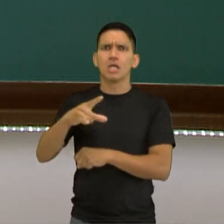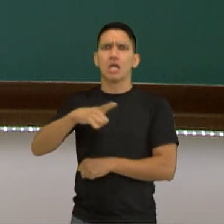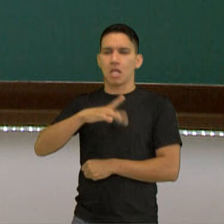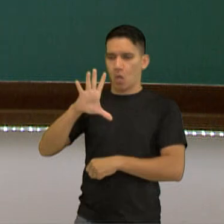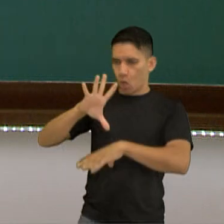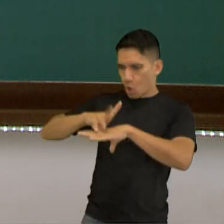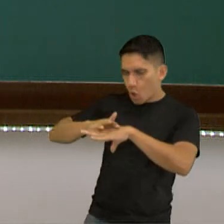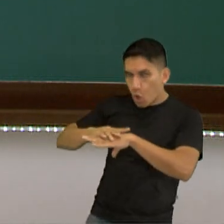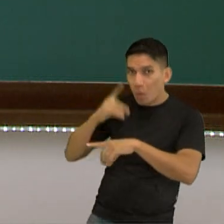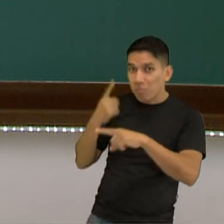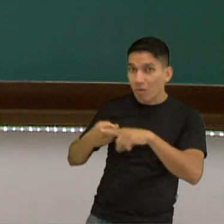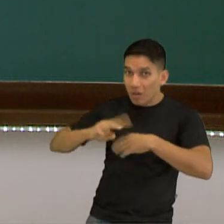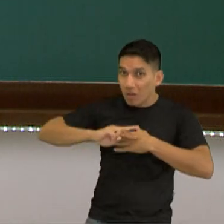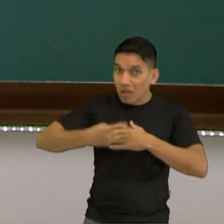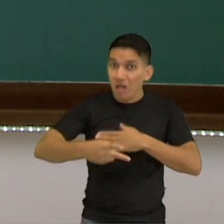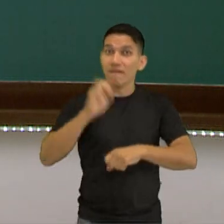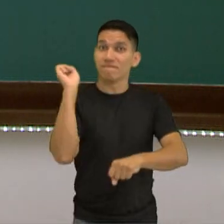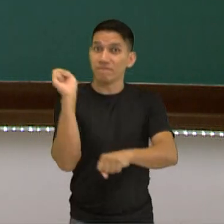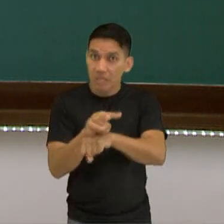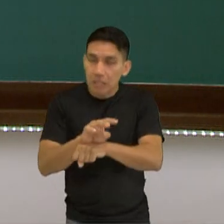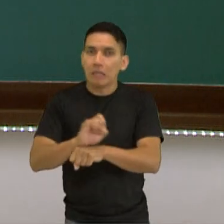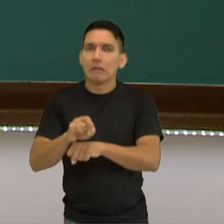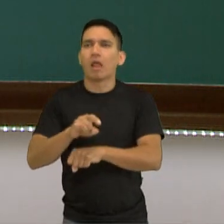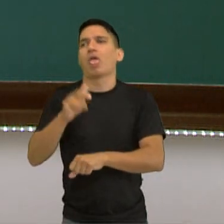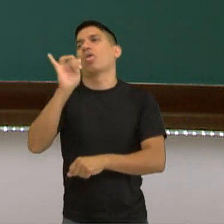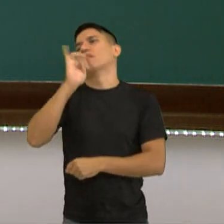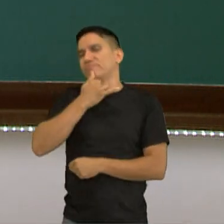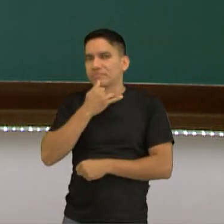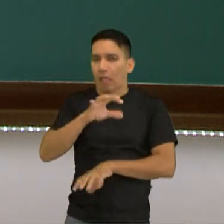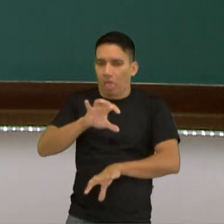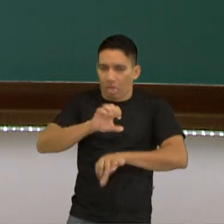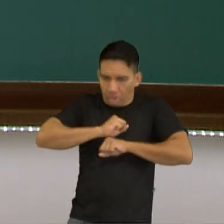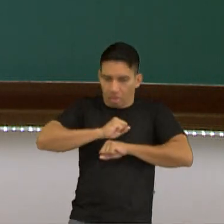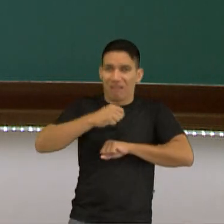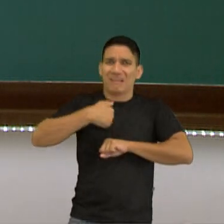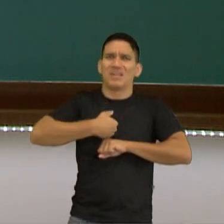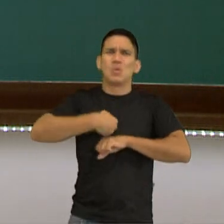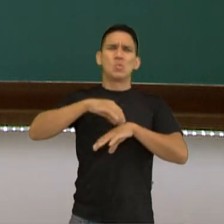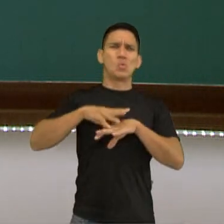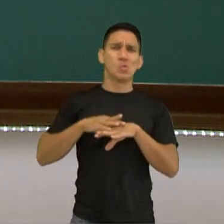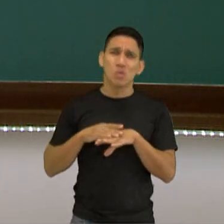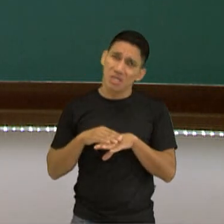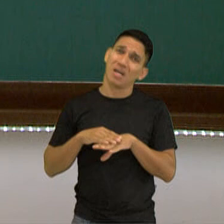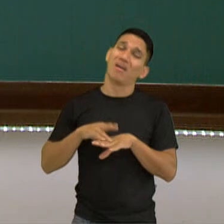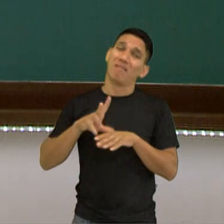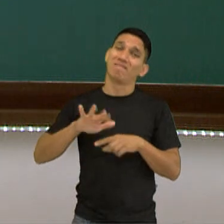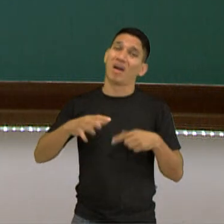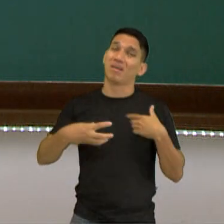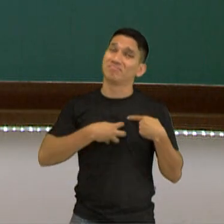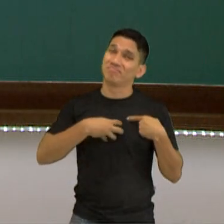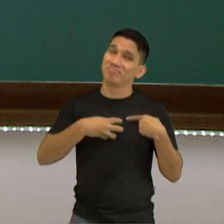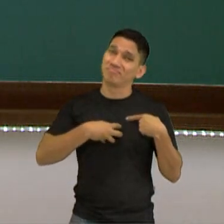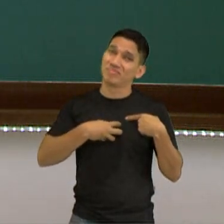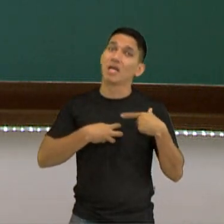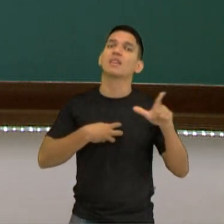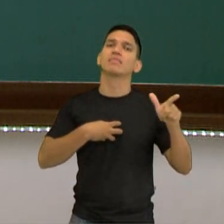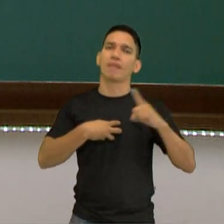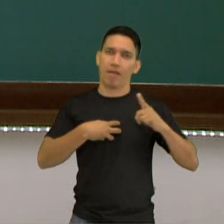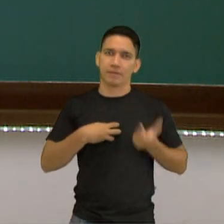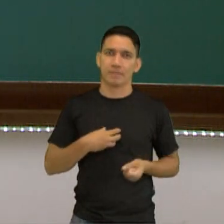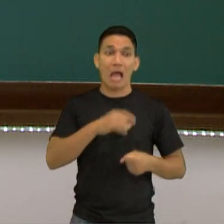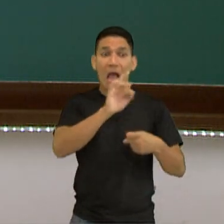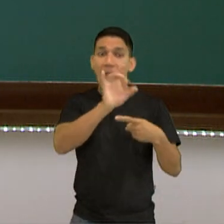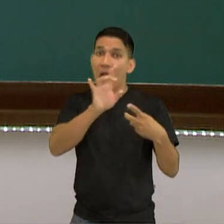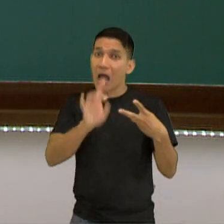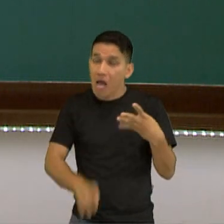causadas por vírus e, infelizmente, eu fico doente, vou apresentar sintomas. Cada doença